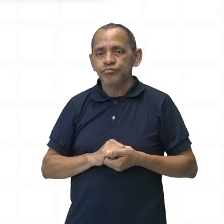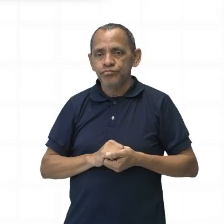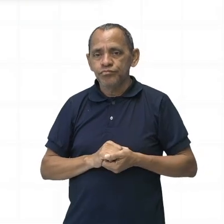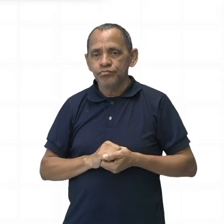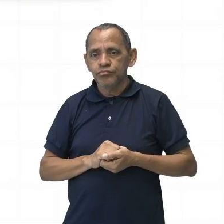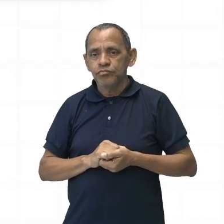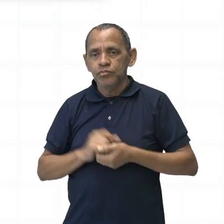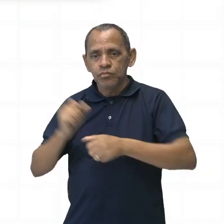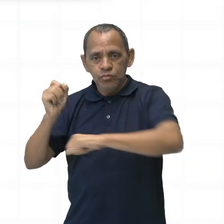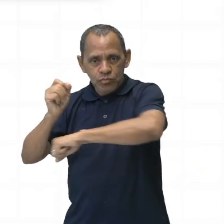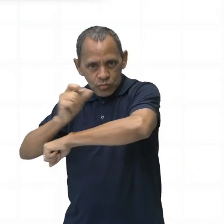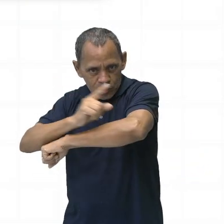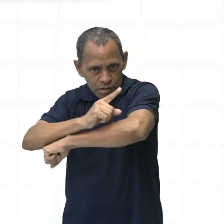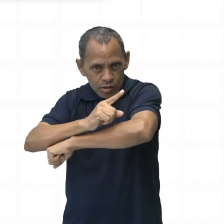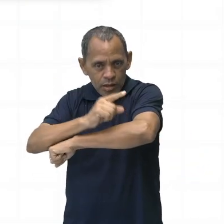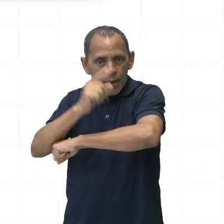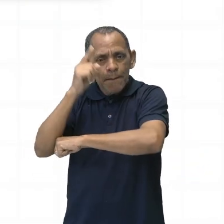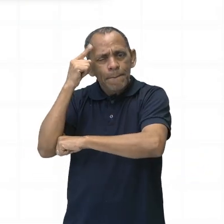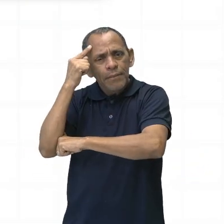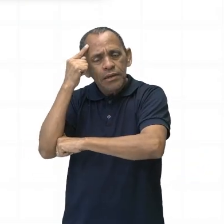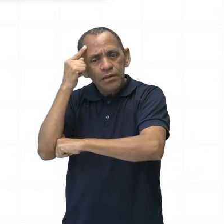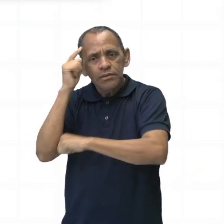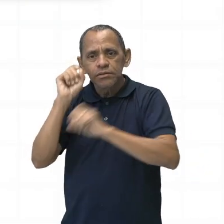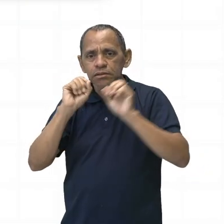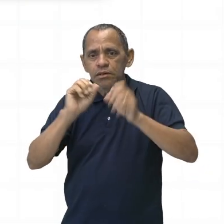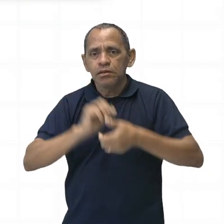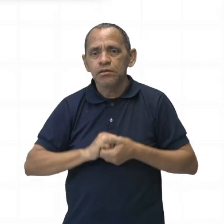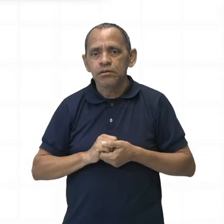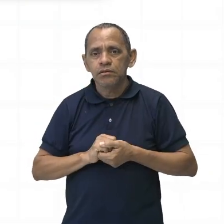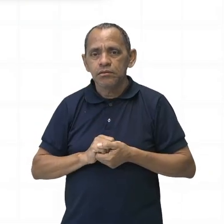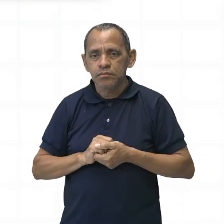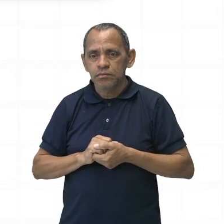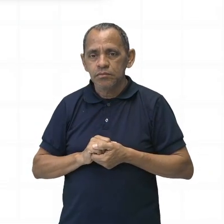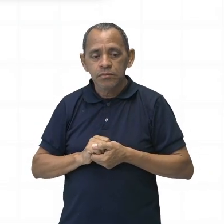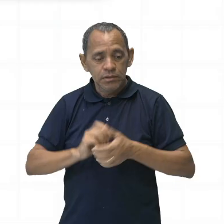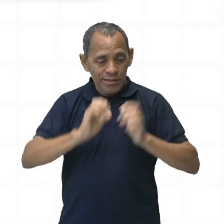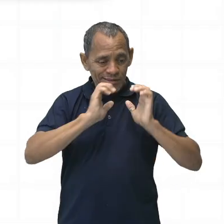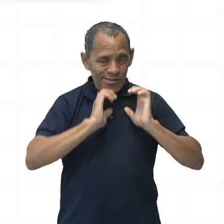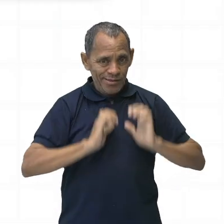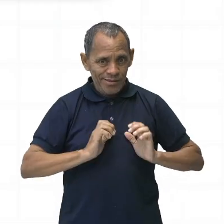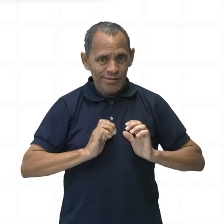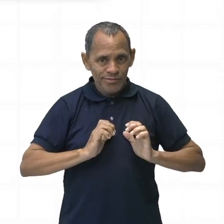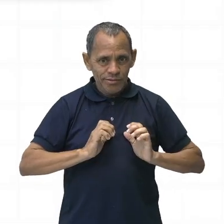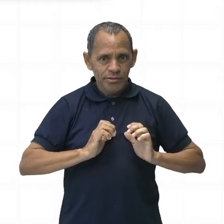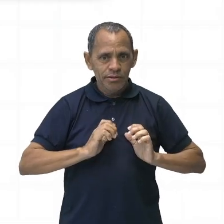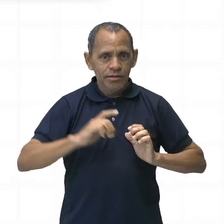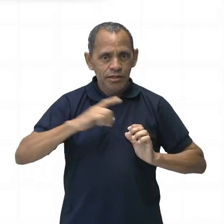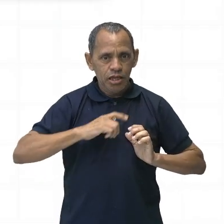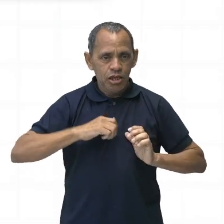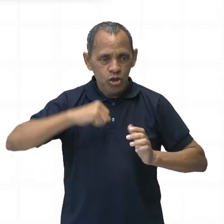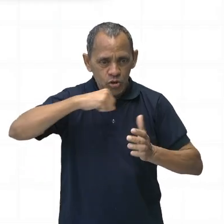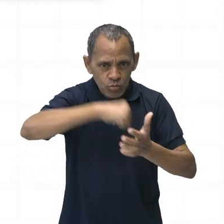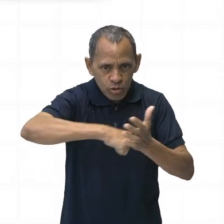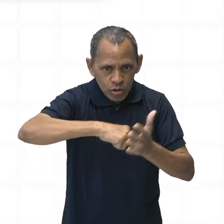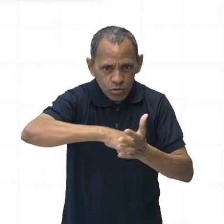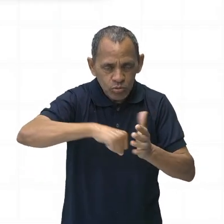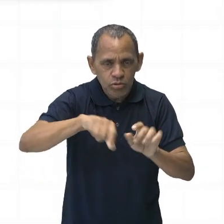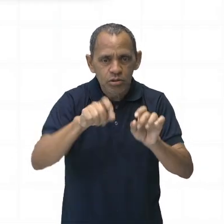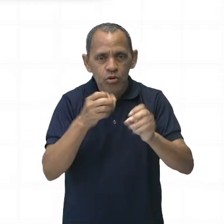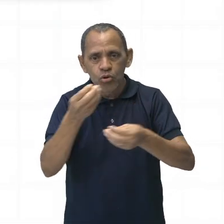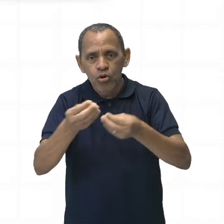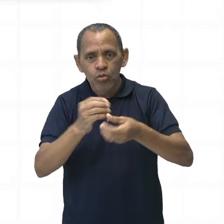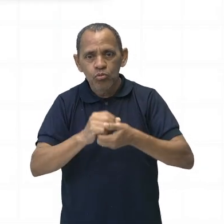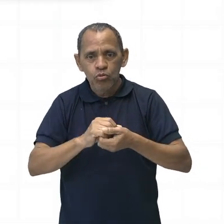sobre o certo, o errado, né, sobre as atitudes, né, e a moral vai